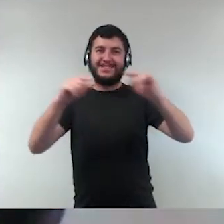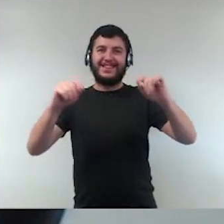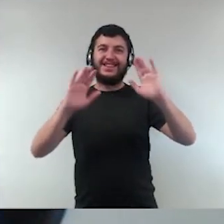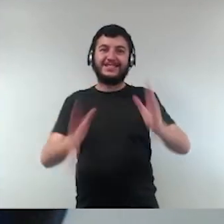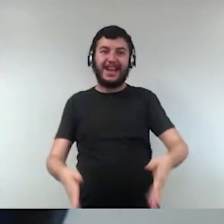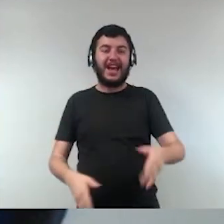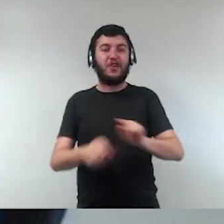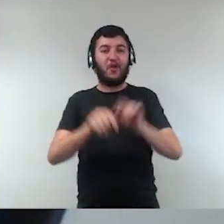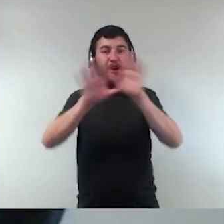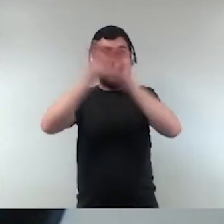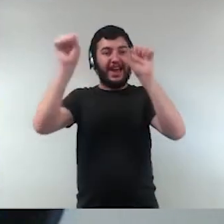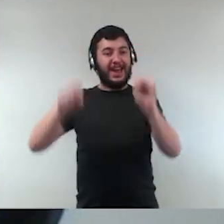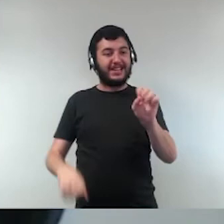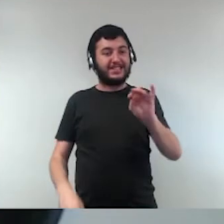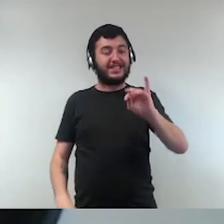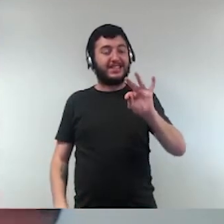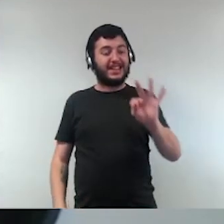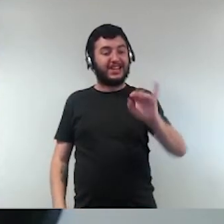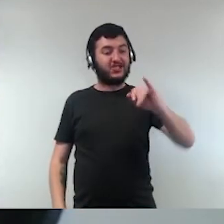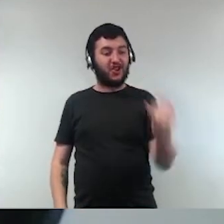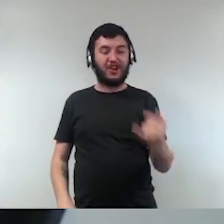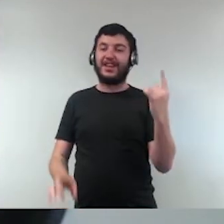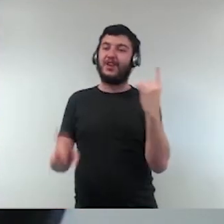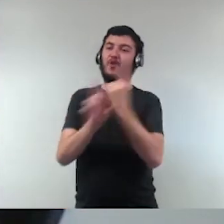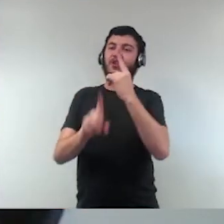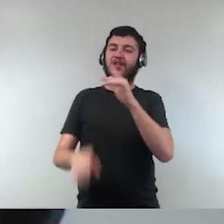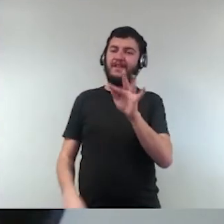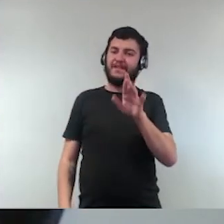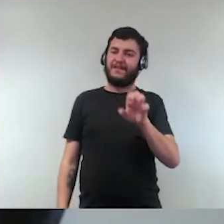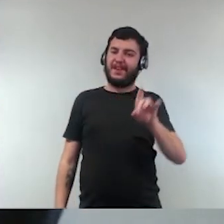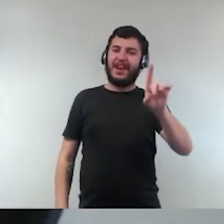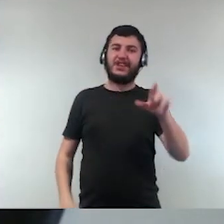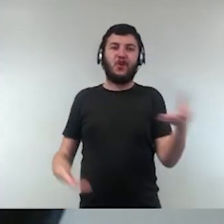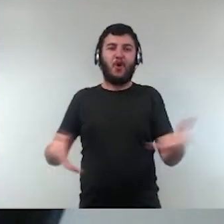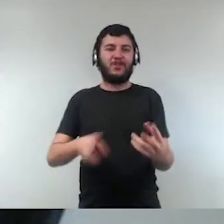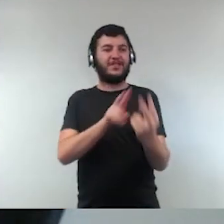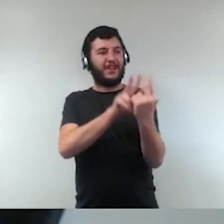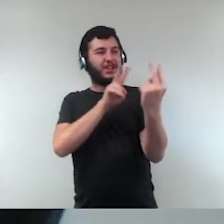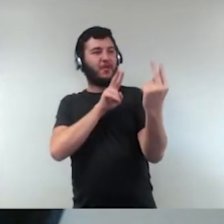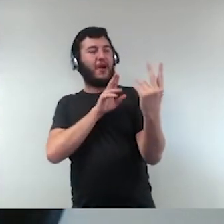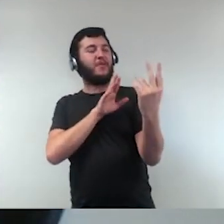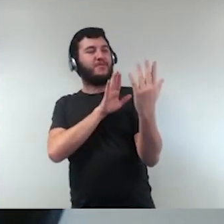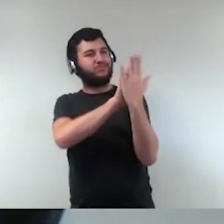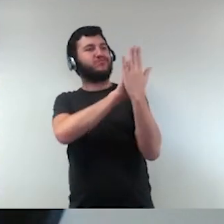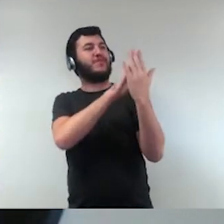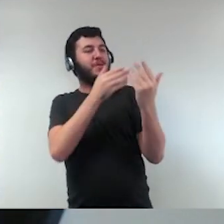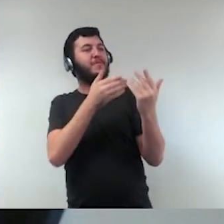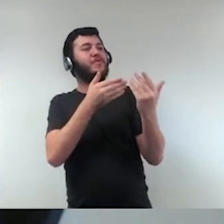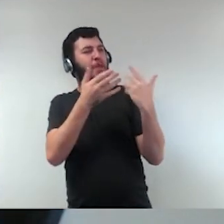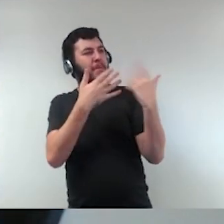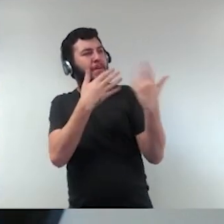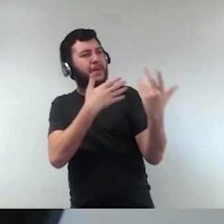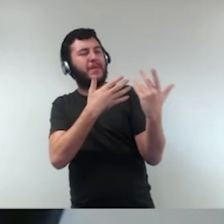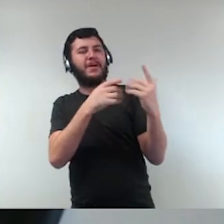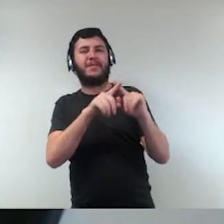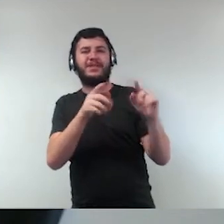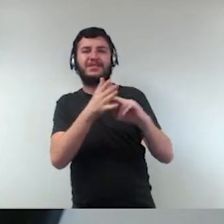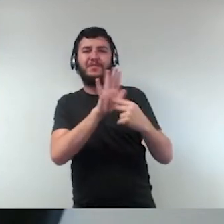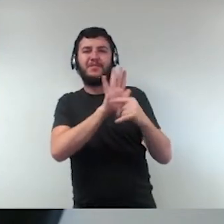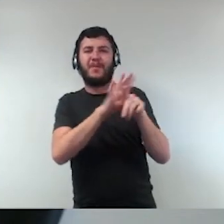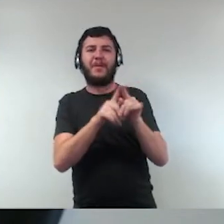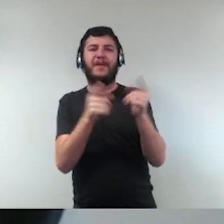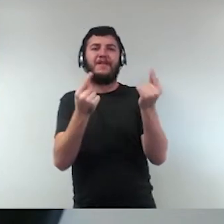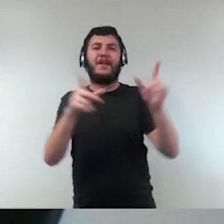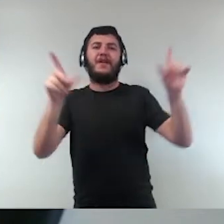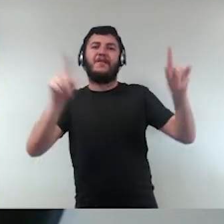STJ, hoje nos encontramos virtualmente. Não estamos mais viajando, estamos viajando menos. E isso tudo significa redução de